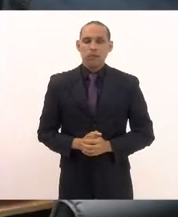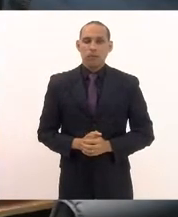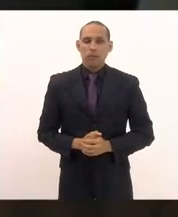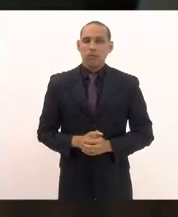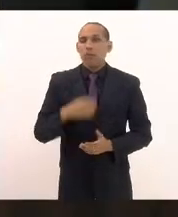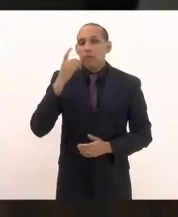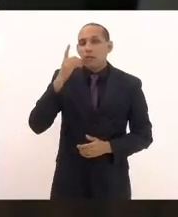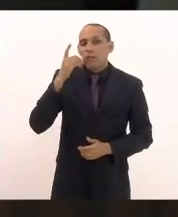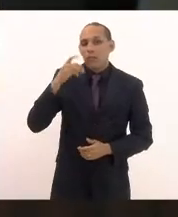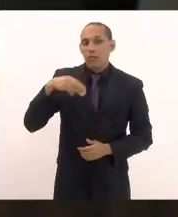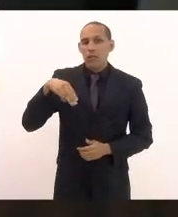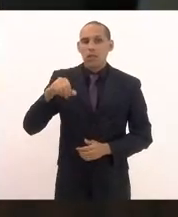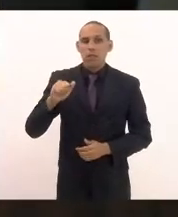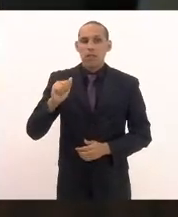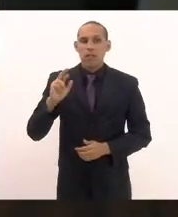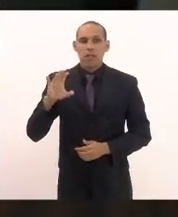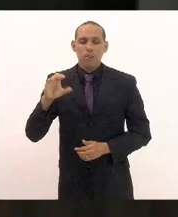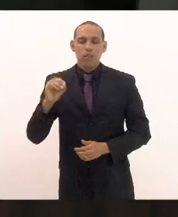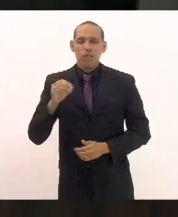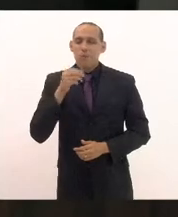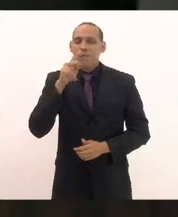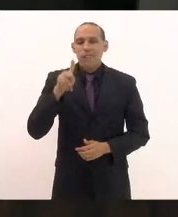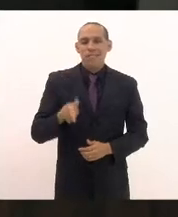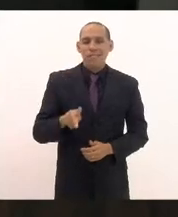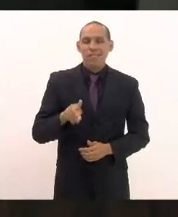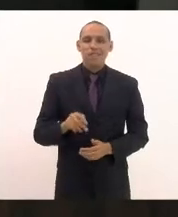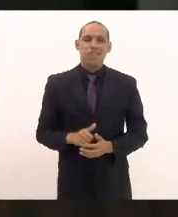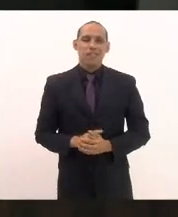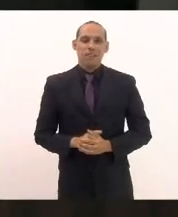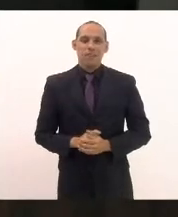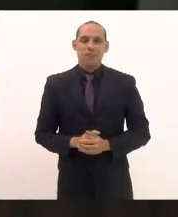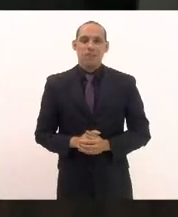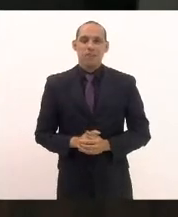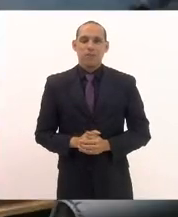Ô, Serafim. Deputado Olá, Márcio Canella. Senhor presidente.